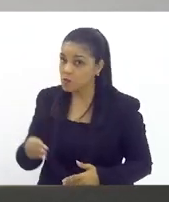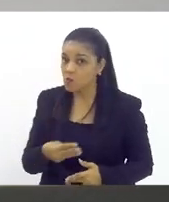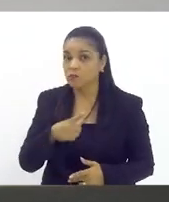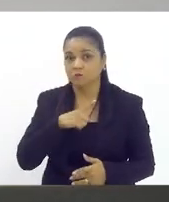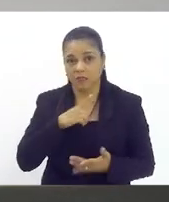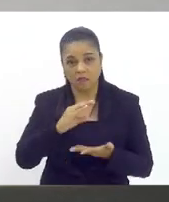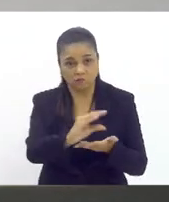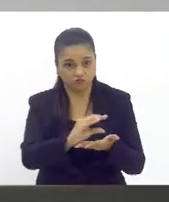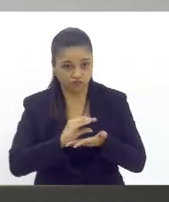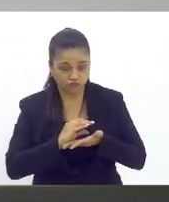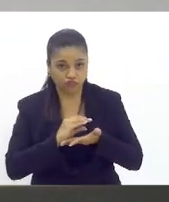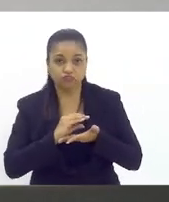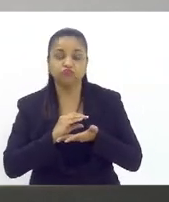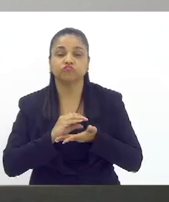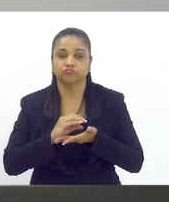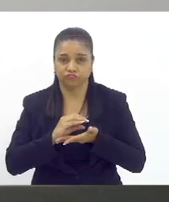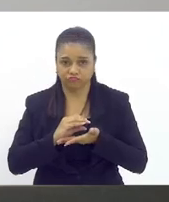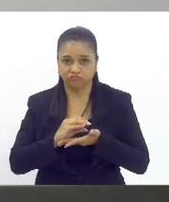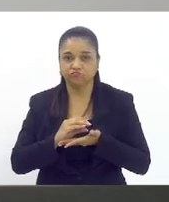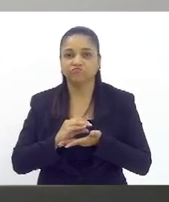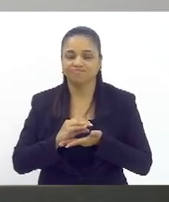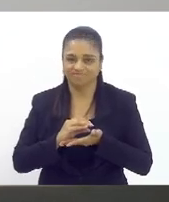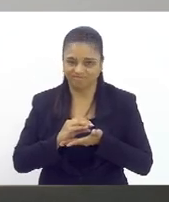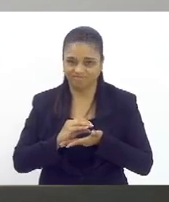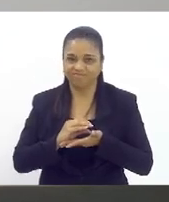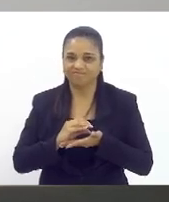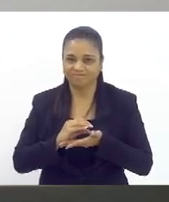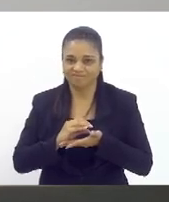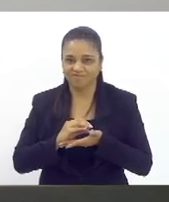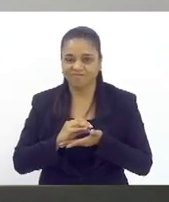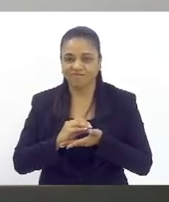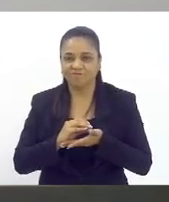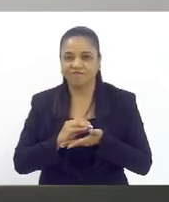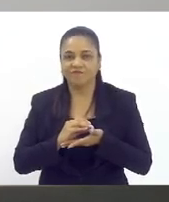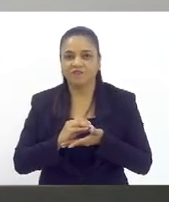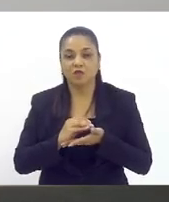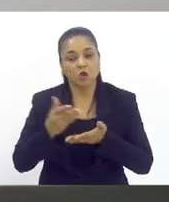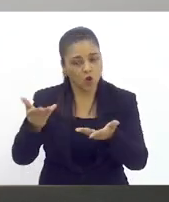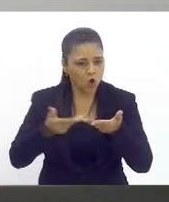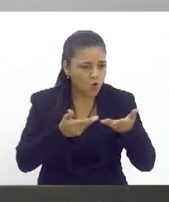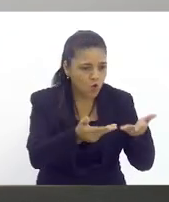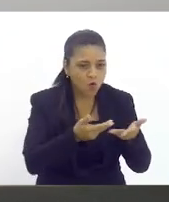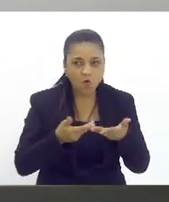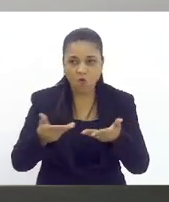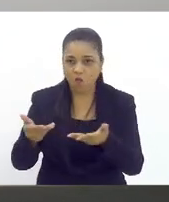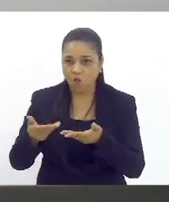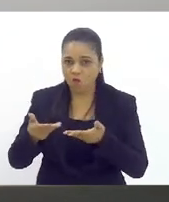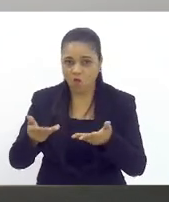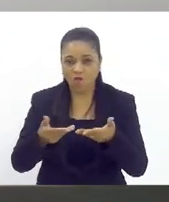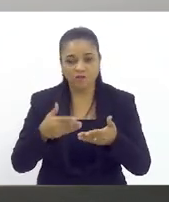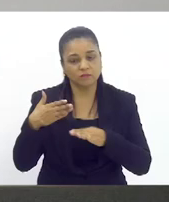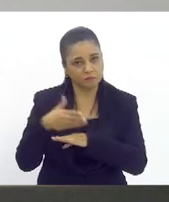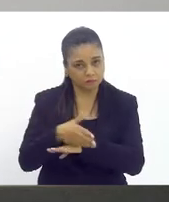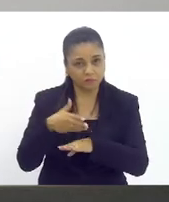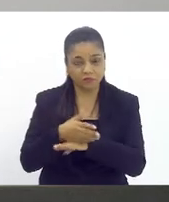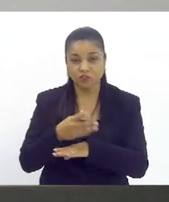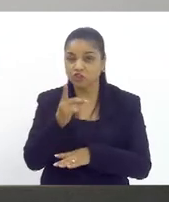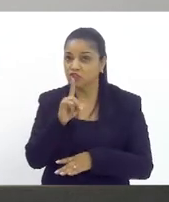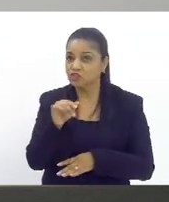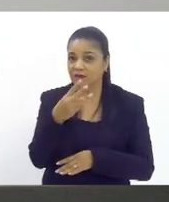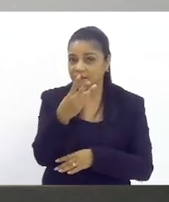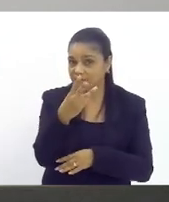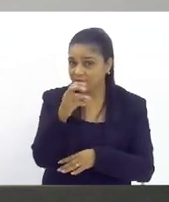temos esse recurso disponível E aí convida todos aqui também então que estão presentes no dia 30